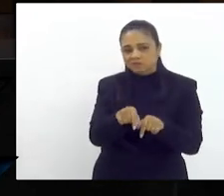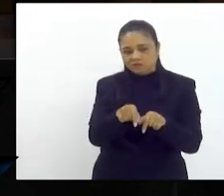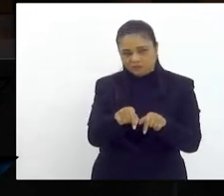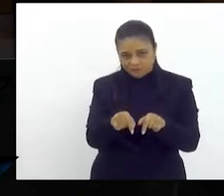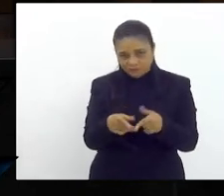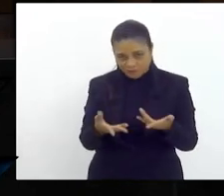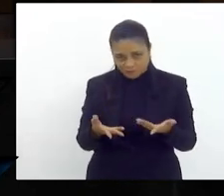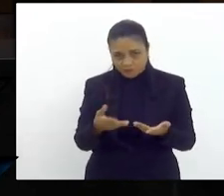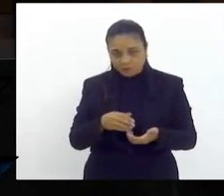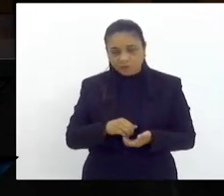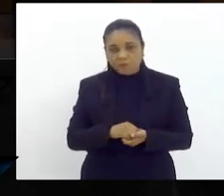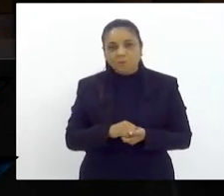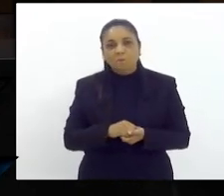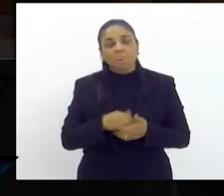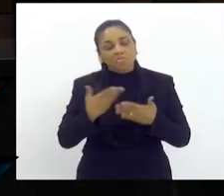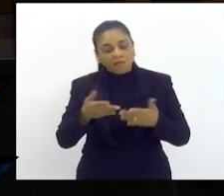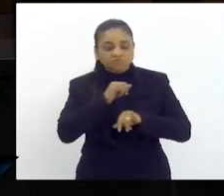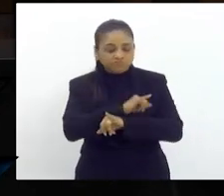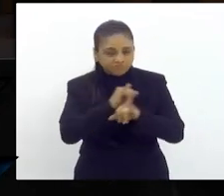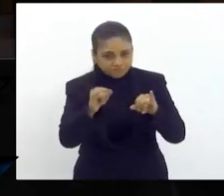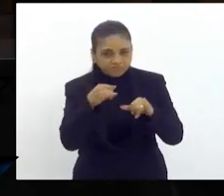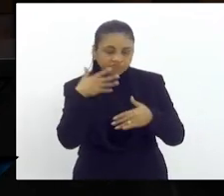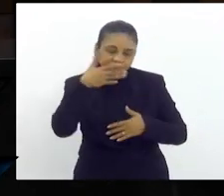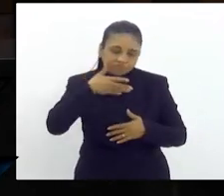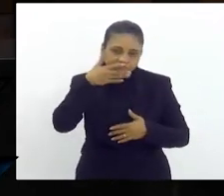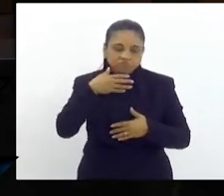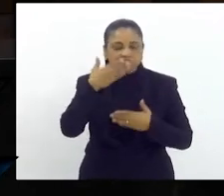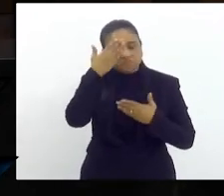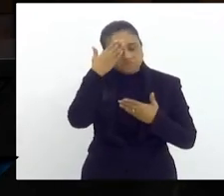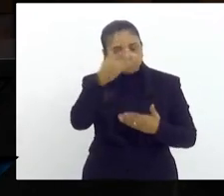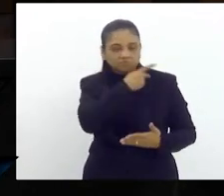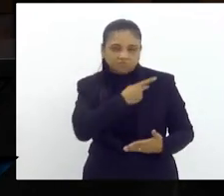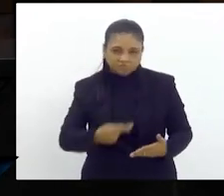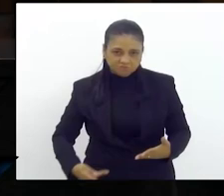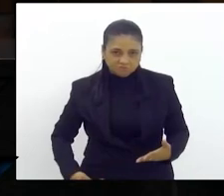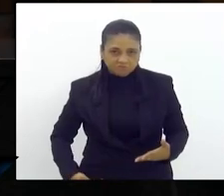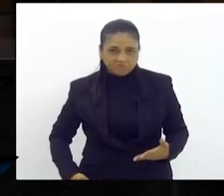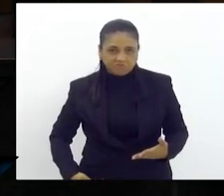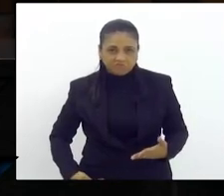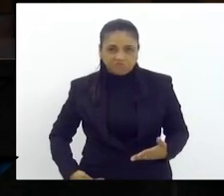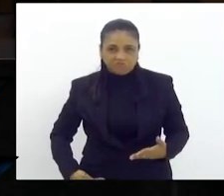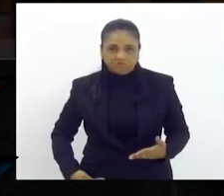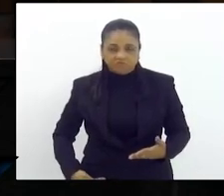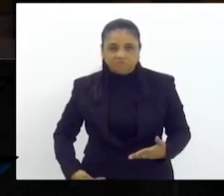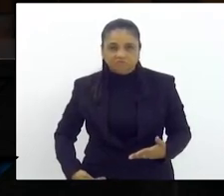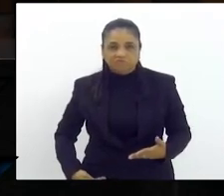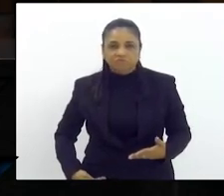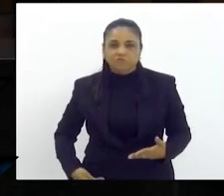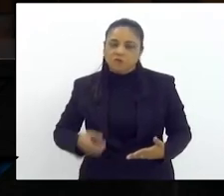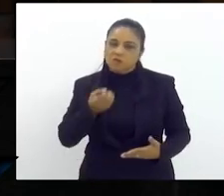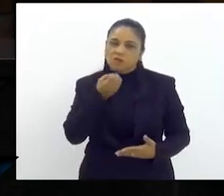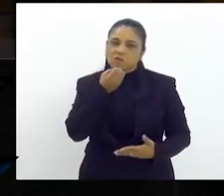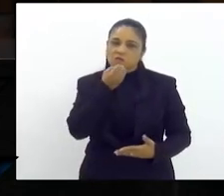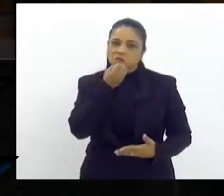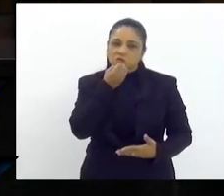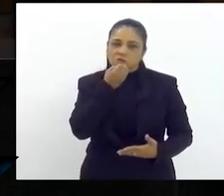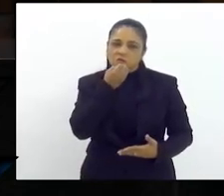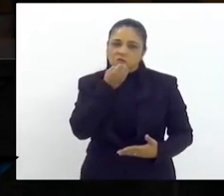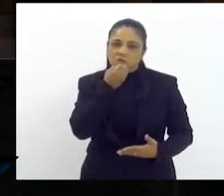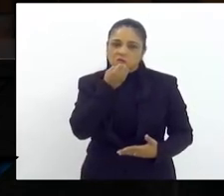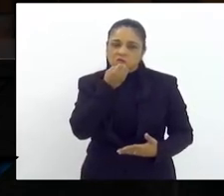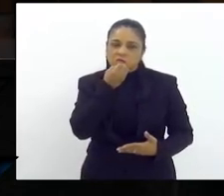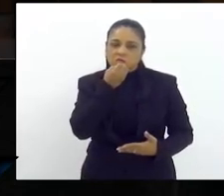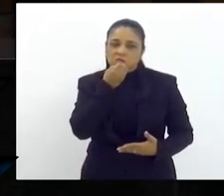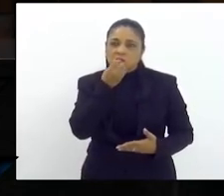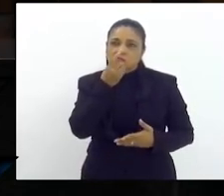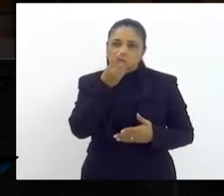fazer é isso que eu tenho a dizer Presidente Muito obrigado e que todos tenham a